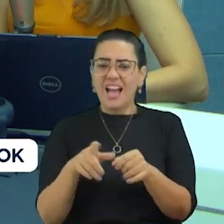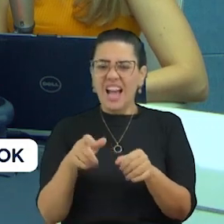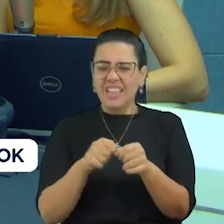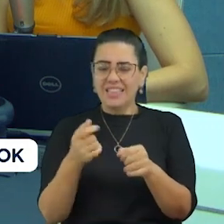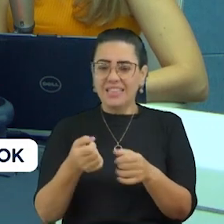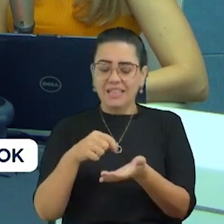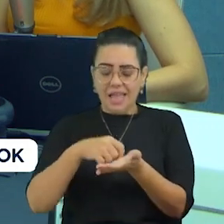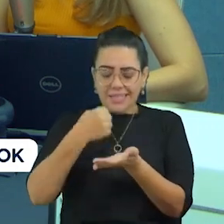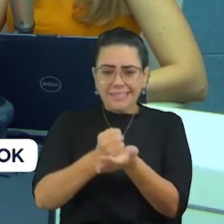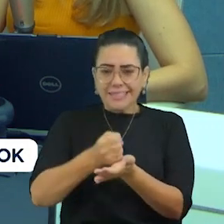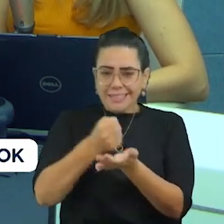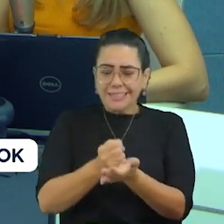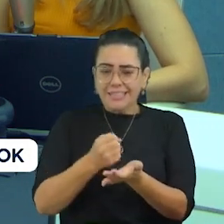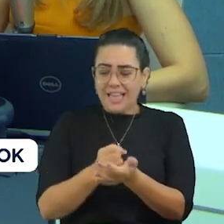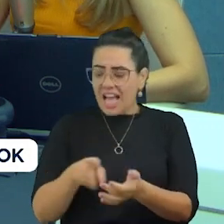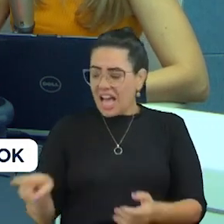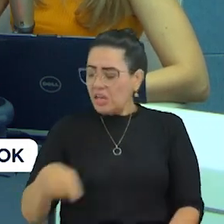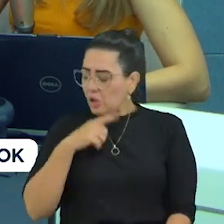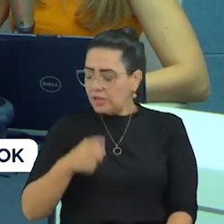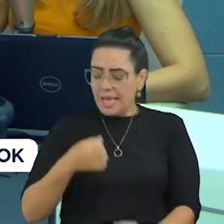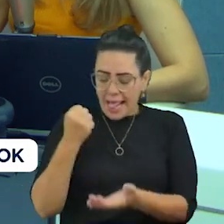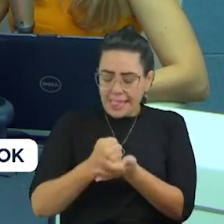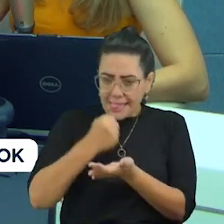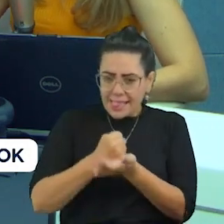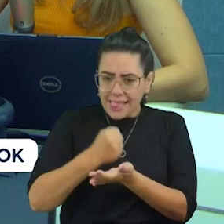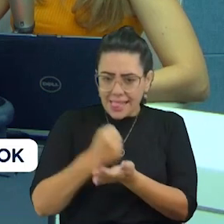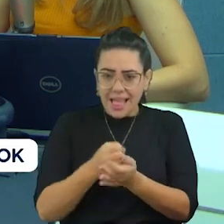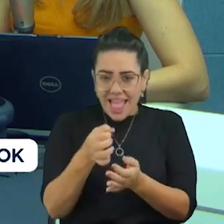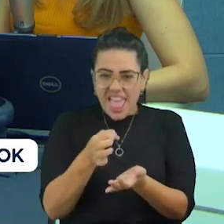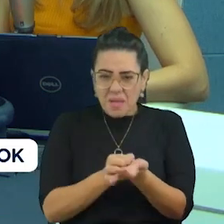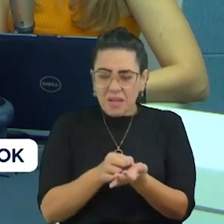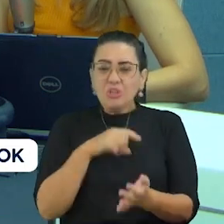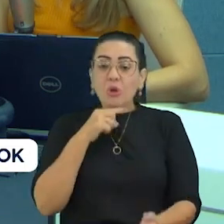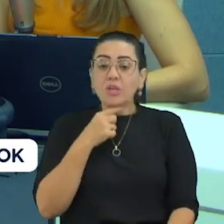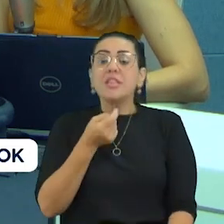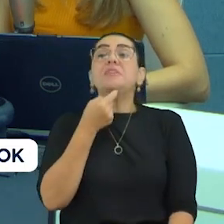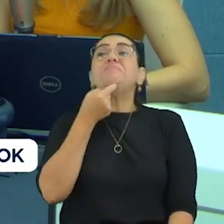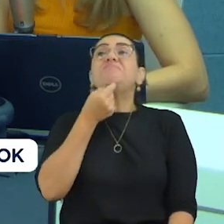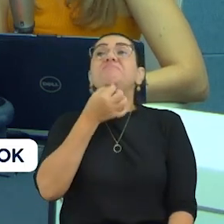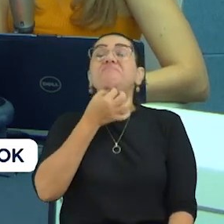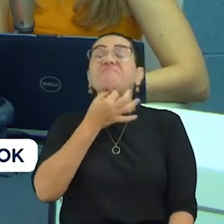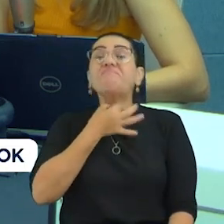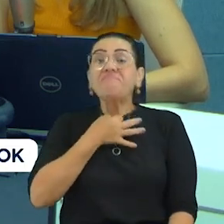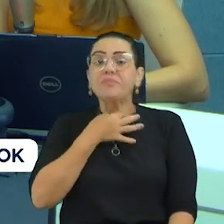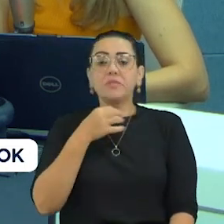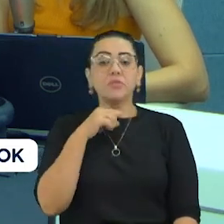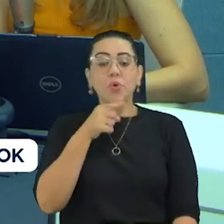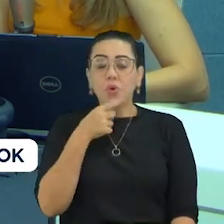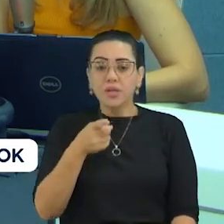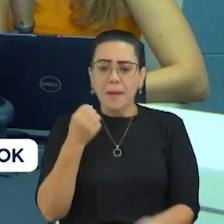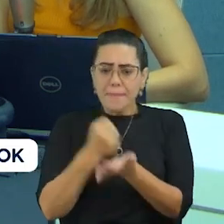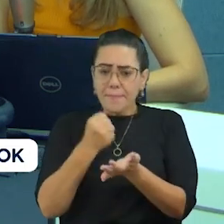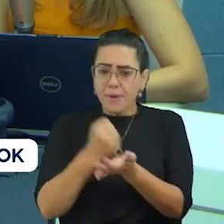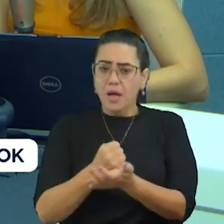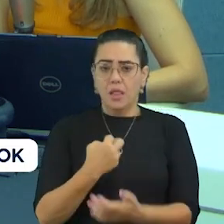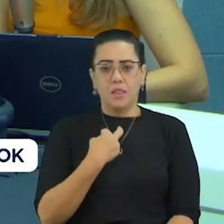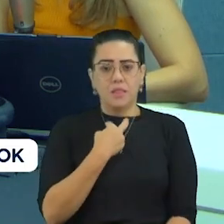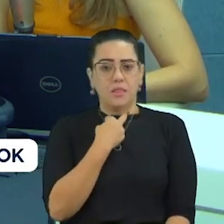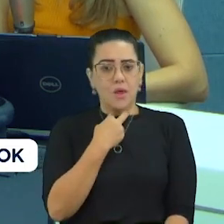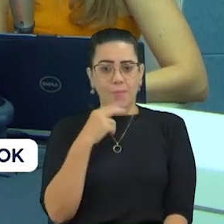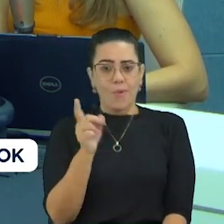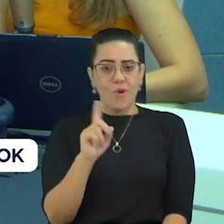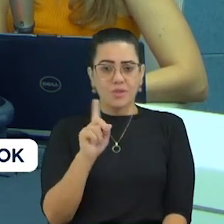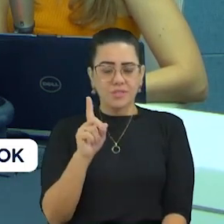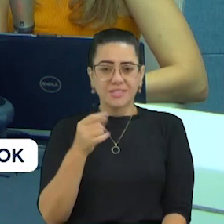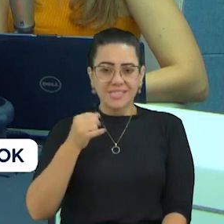medicação e tritura. A criança não toma comprimido, eu vou amassar. Às vezes tira da cápsula também. Uhum. Você sabe que isso é um péssimo hábito.